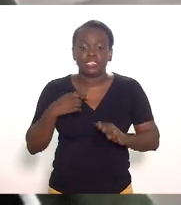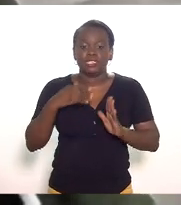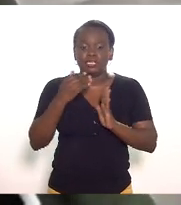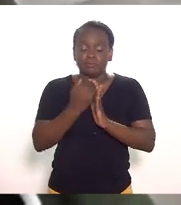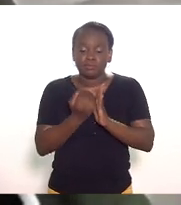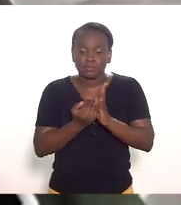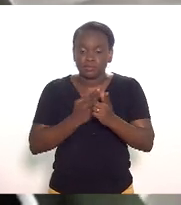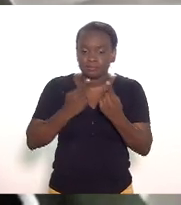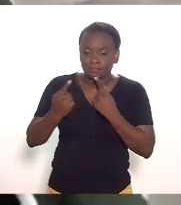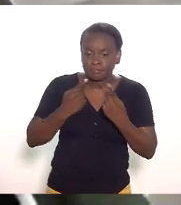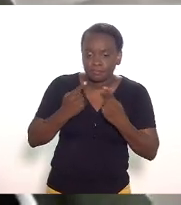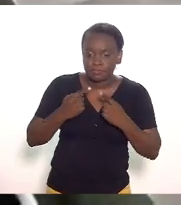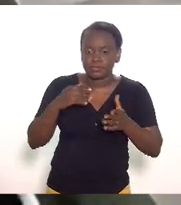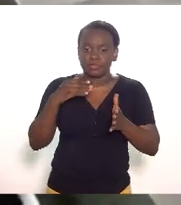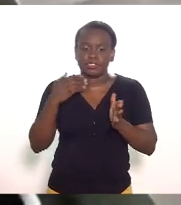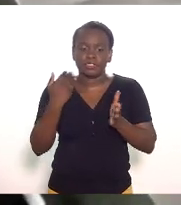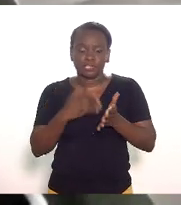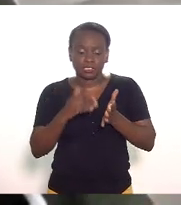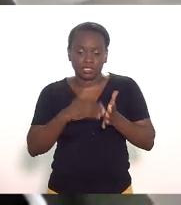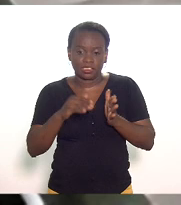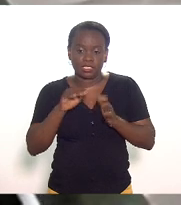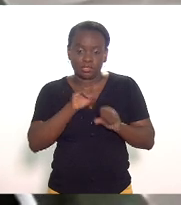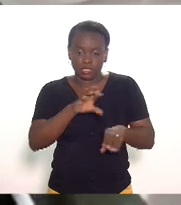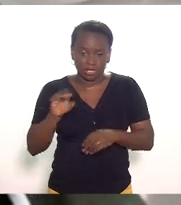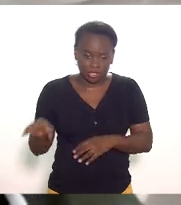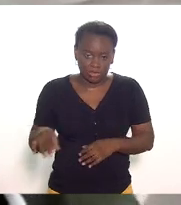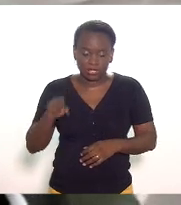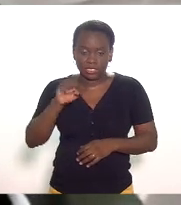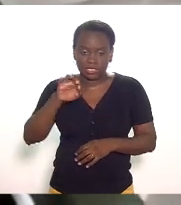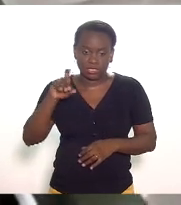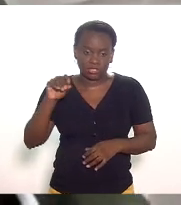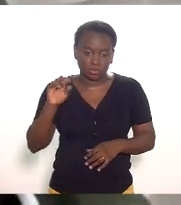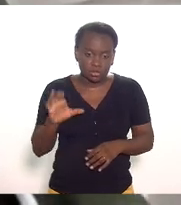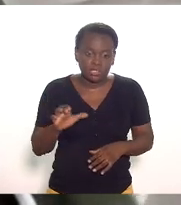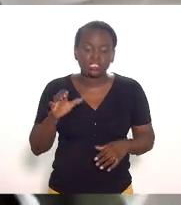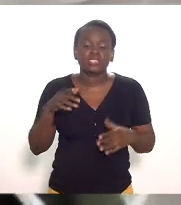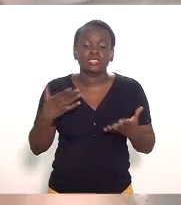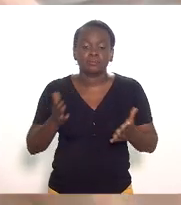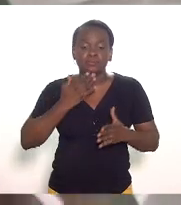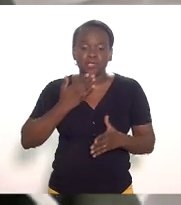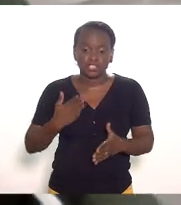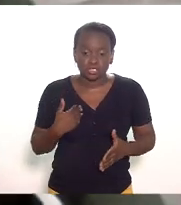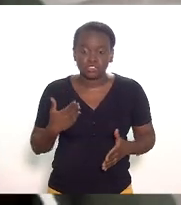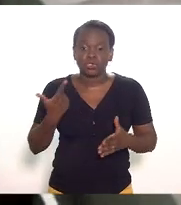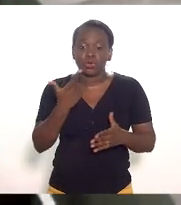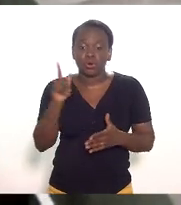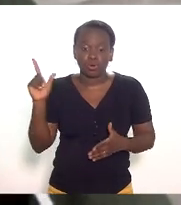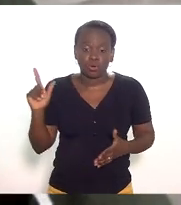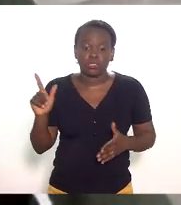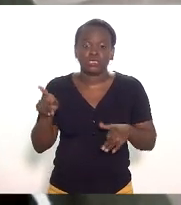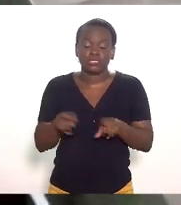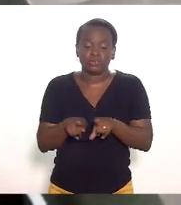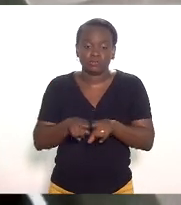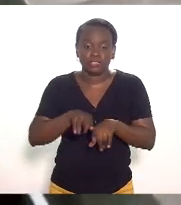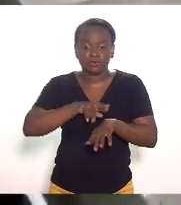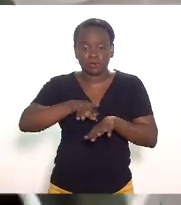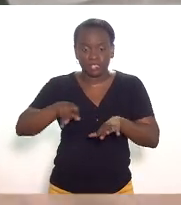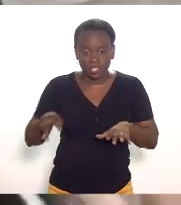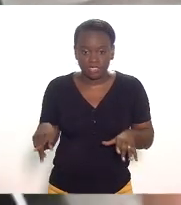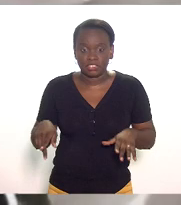de diálogo com a Secretaria de Educação, que nos solicitou outras